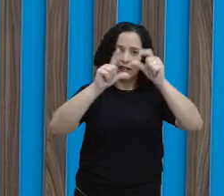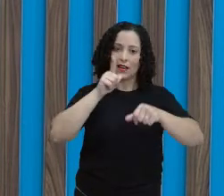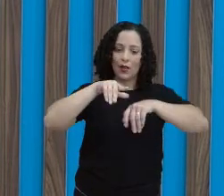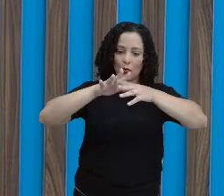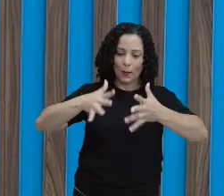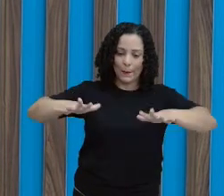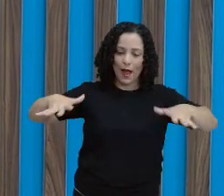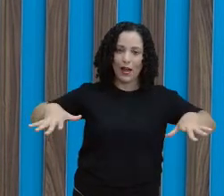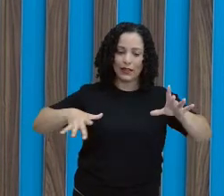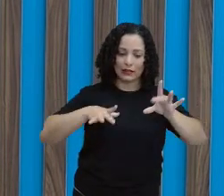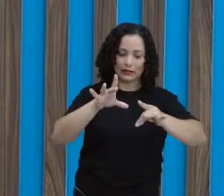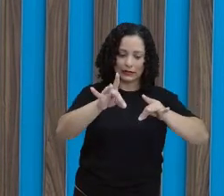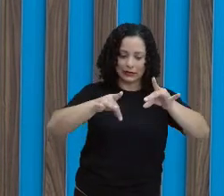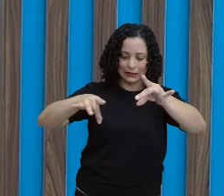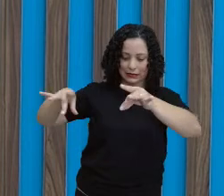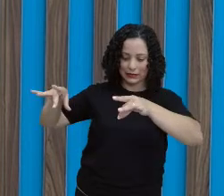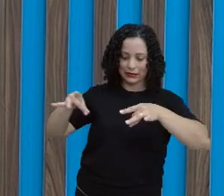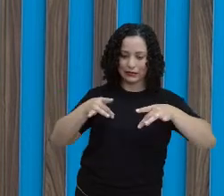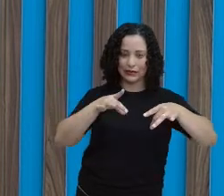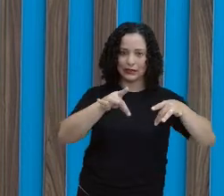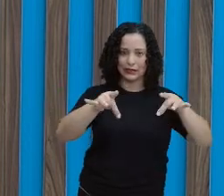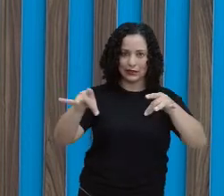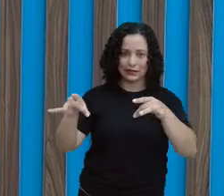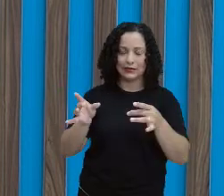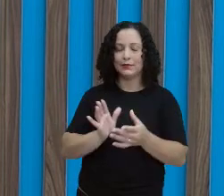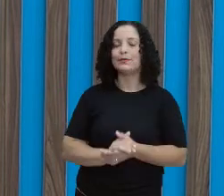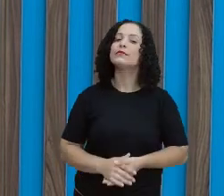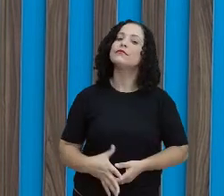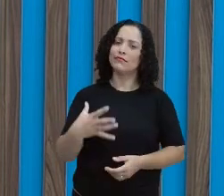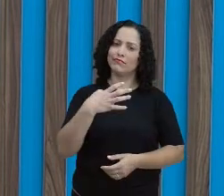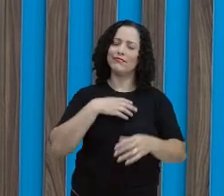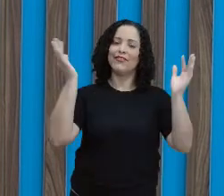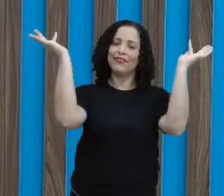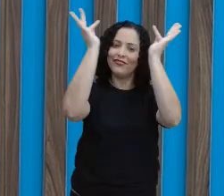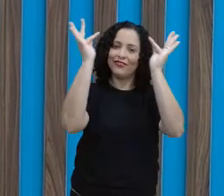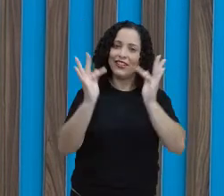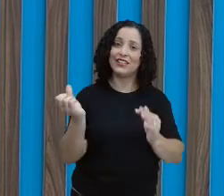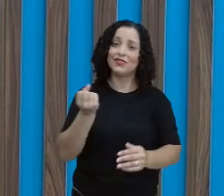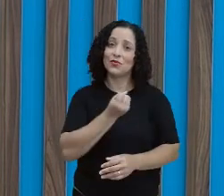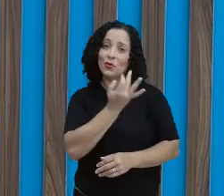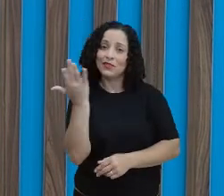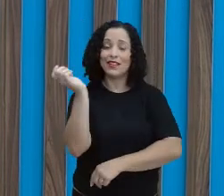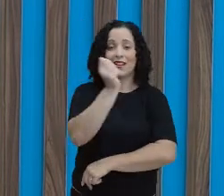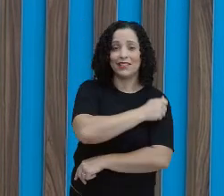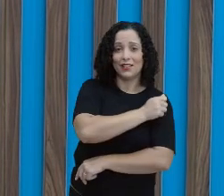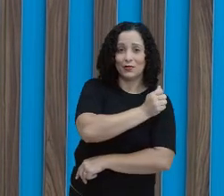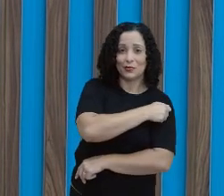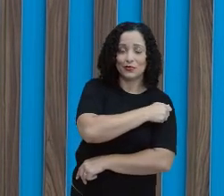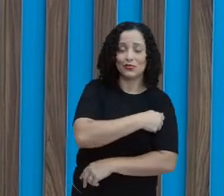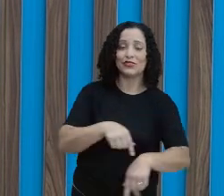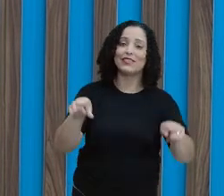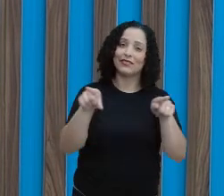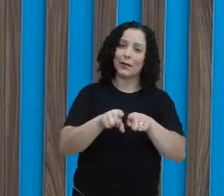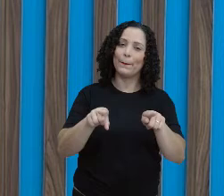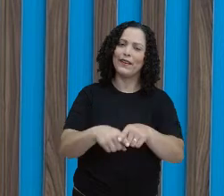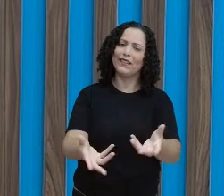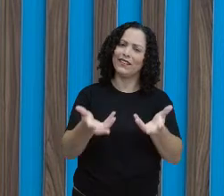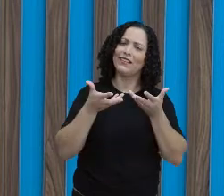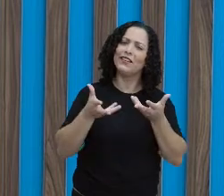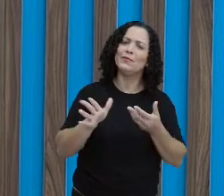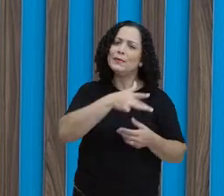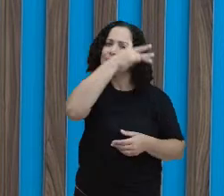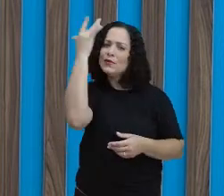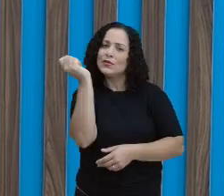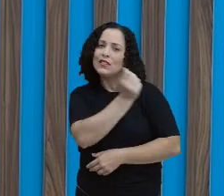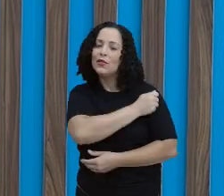Legal, Exatamente. né? Eu coloquei aqui, Carol, que a gente está feliz com o número de alunos, mas eu quero ficar mais feliz ainda com o número de participantes aqui no